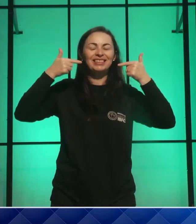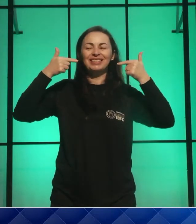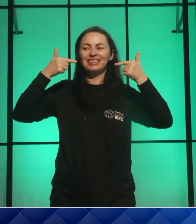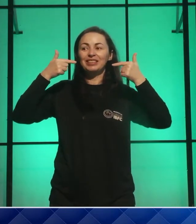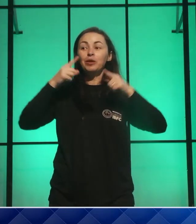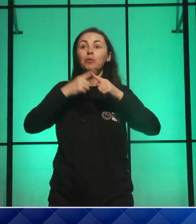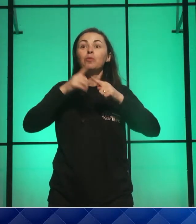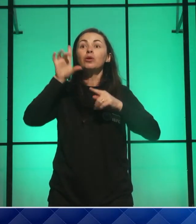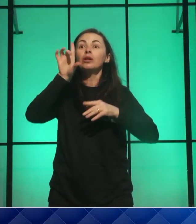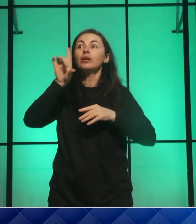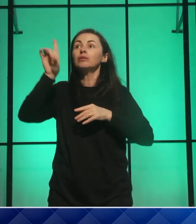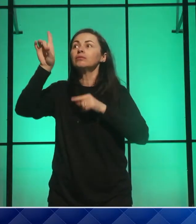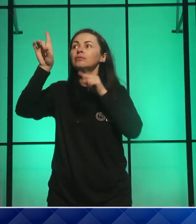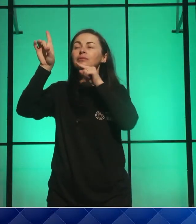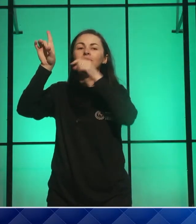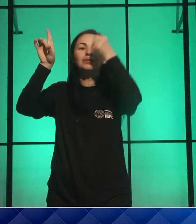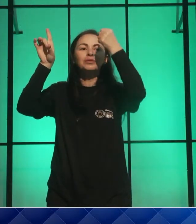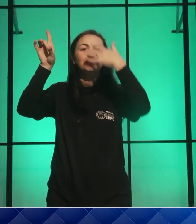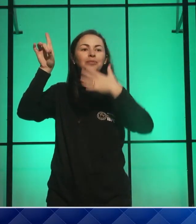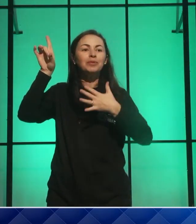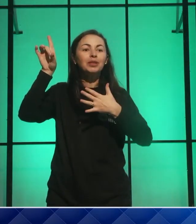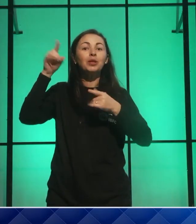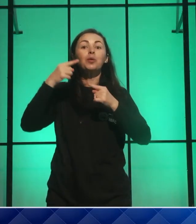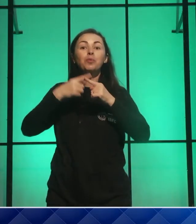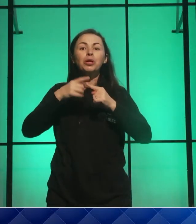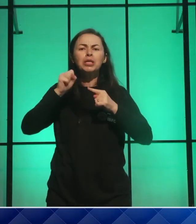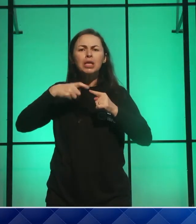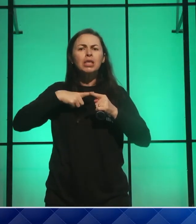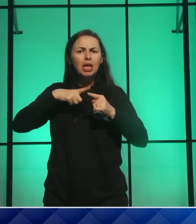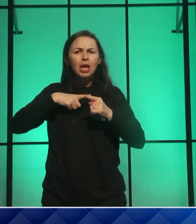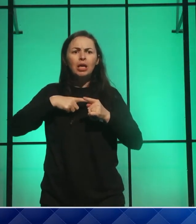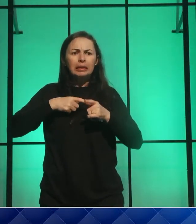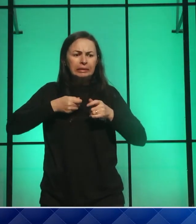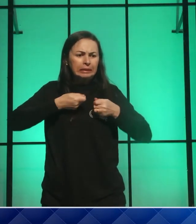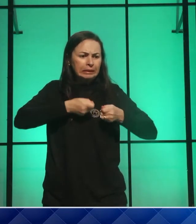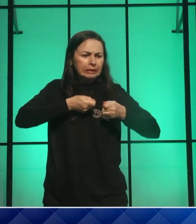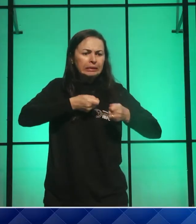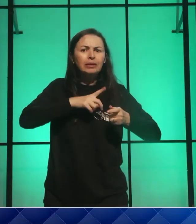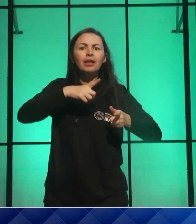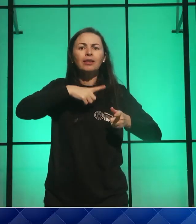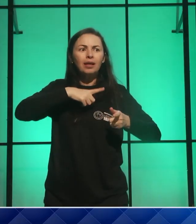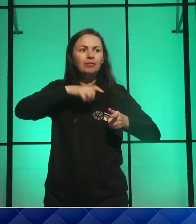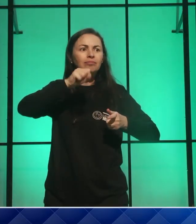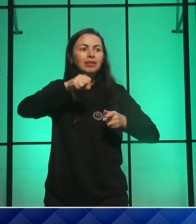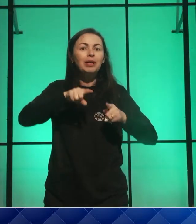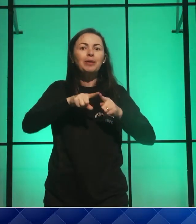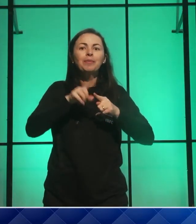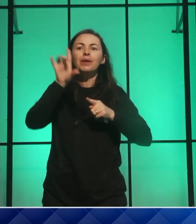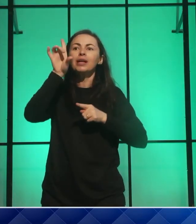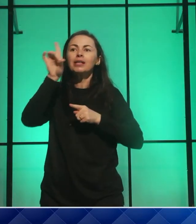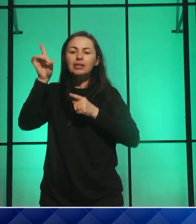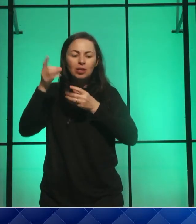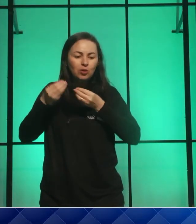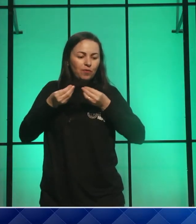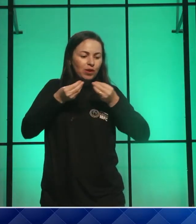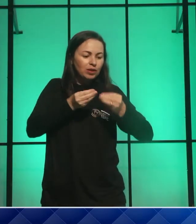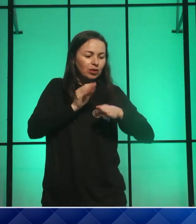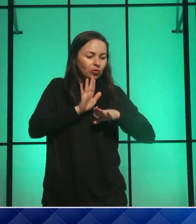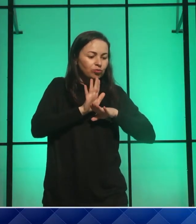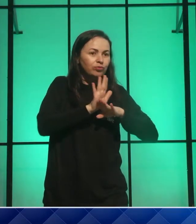Ele diz, você vai ser tentado, mas Deus sempre vai lhe dar uma